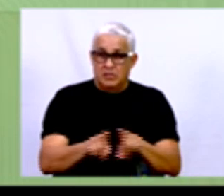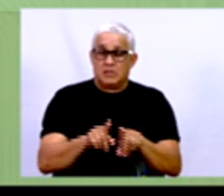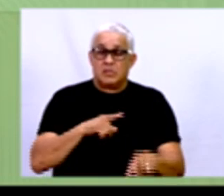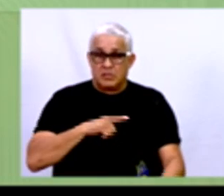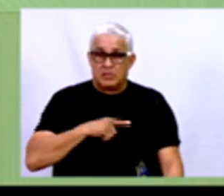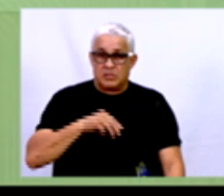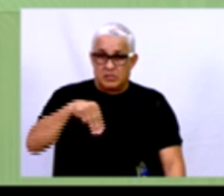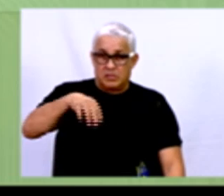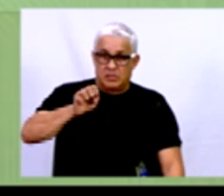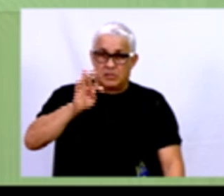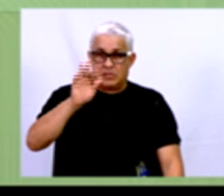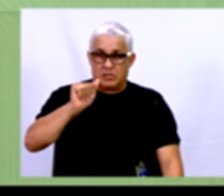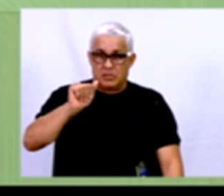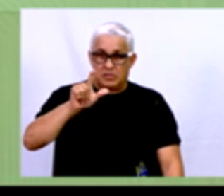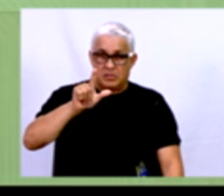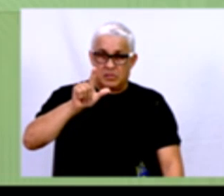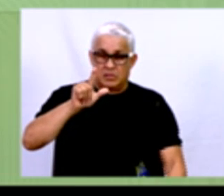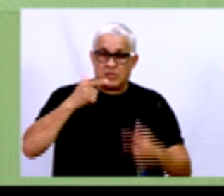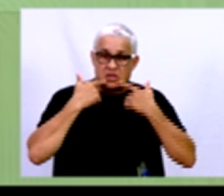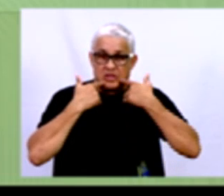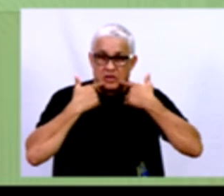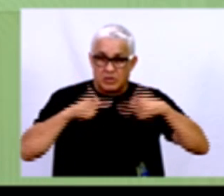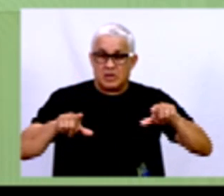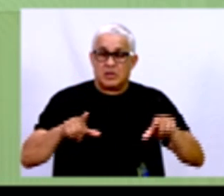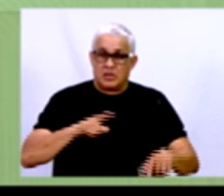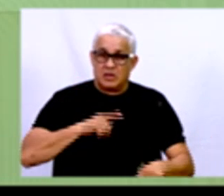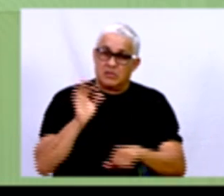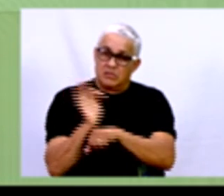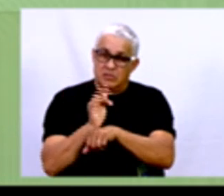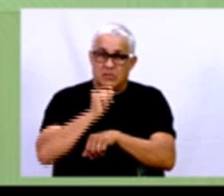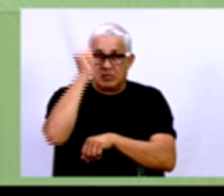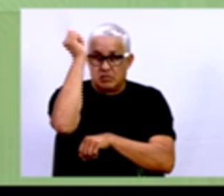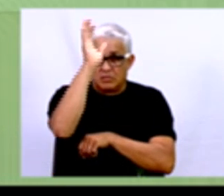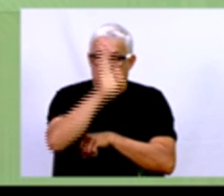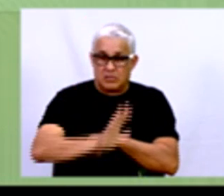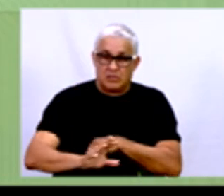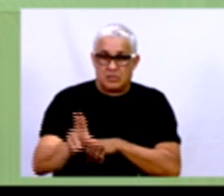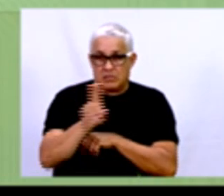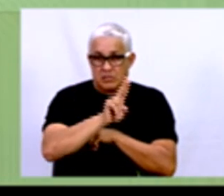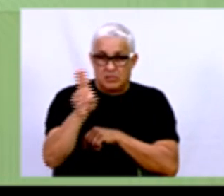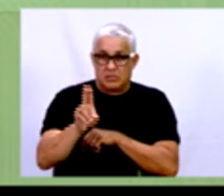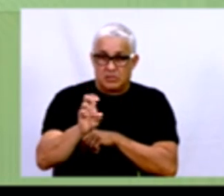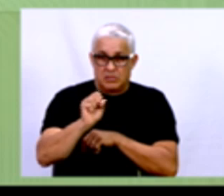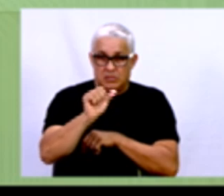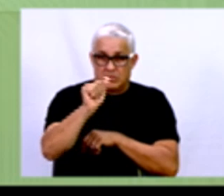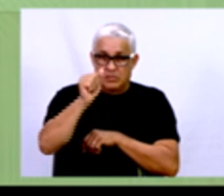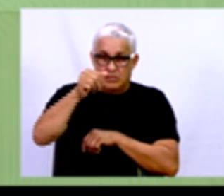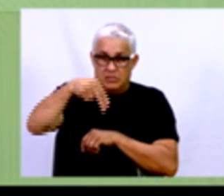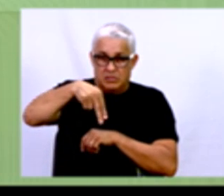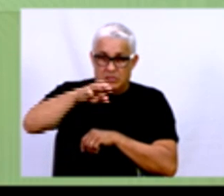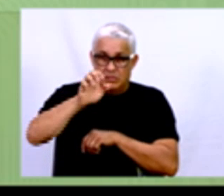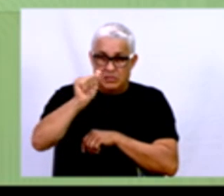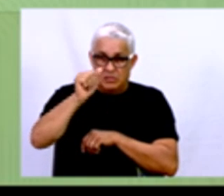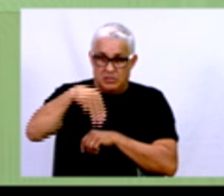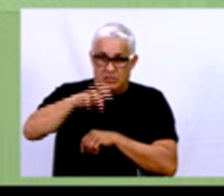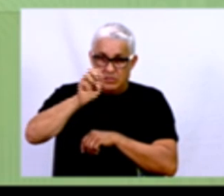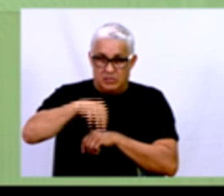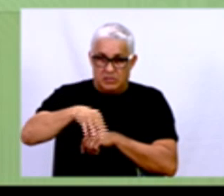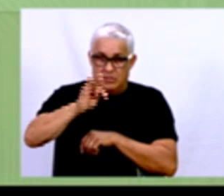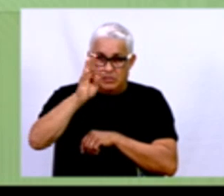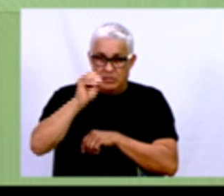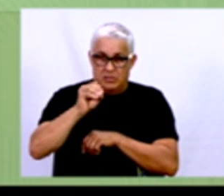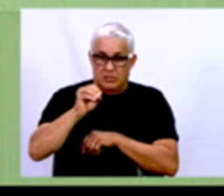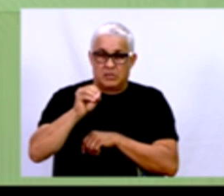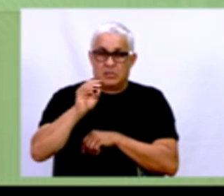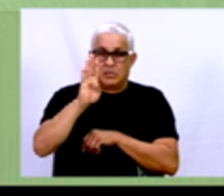que isso acontecer. Por exemplo, nós temos um filme brasileiro chamado Saneamento Básico. Na história desse